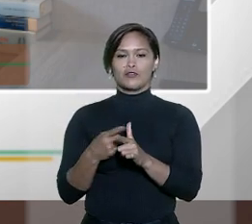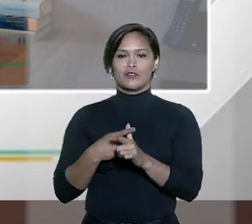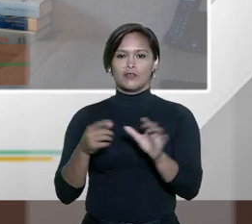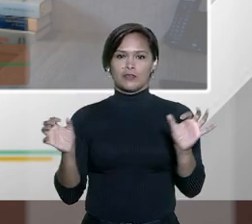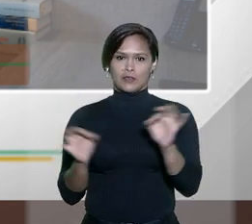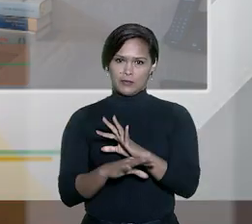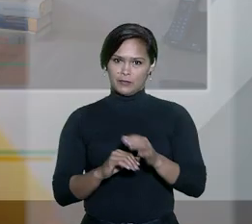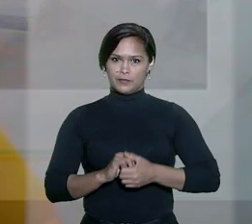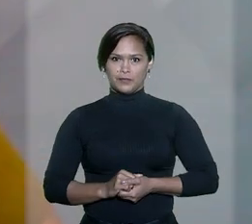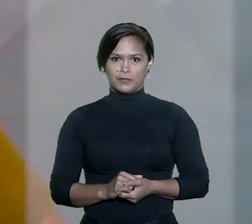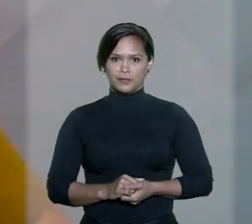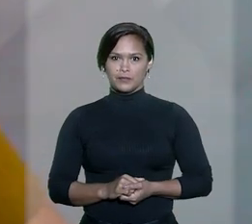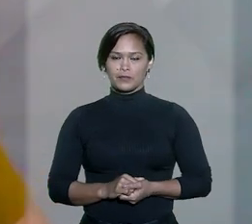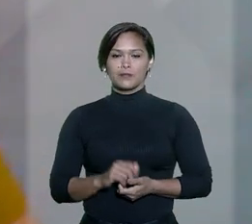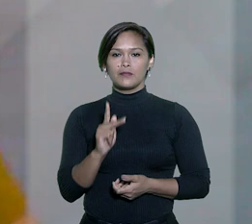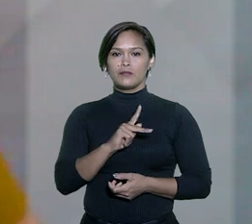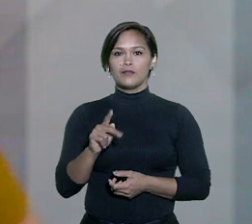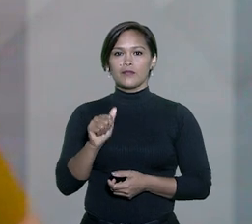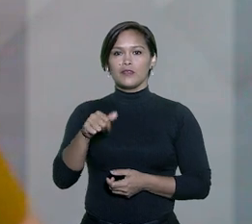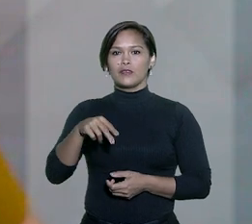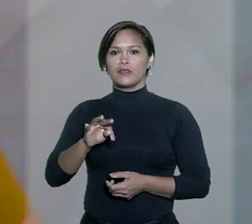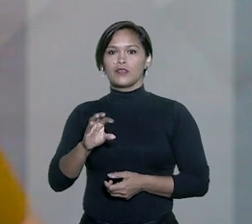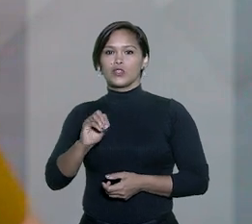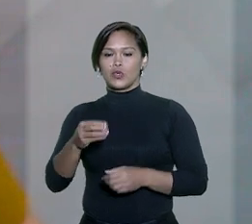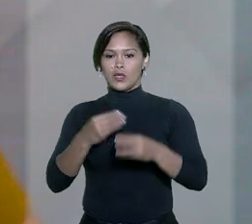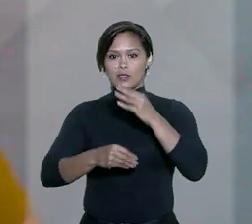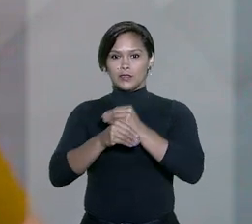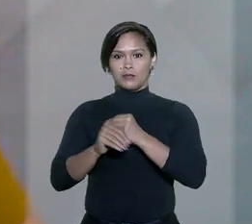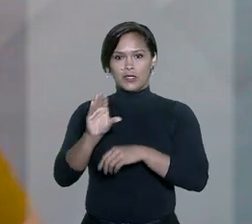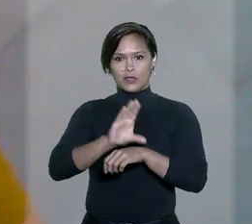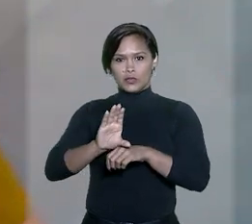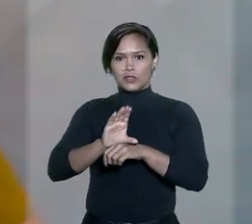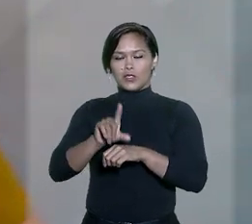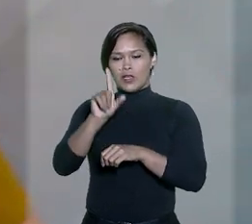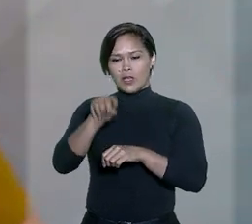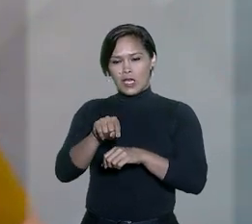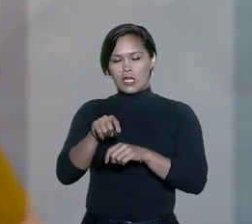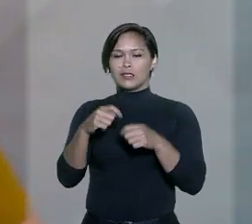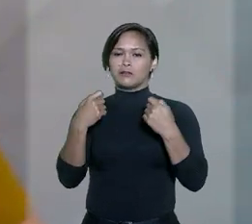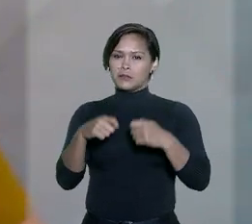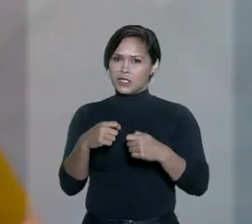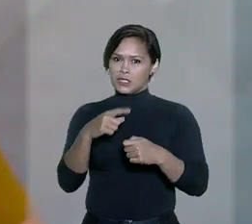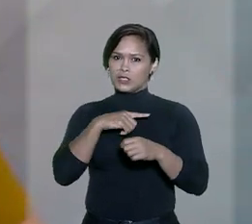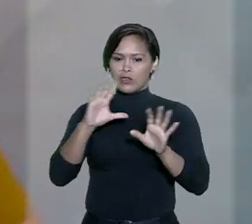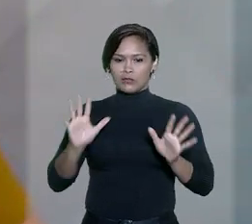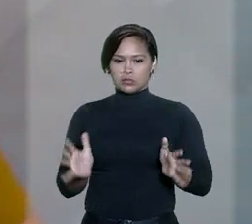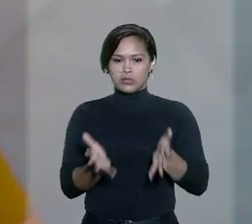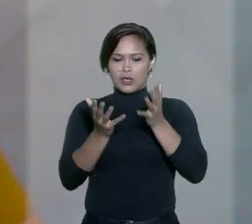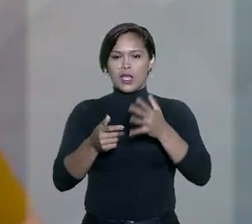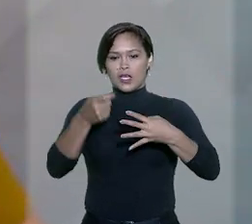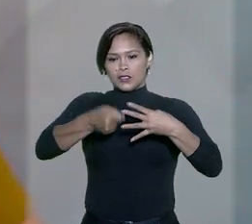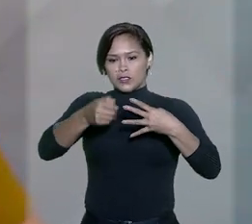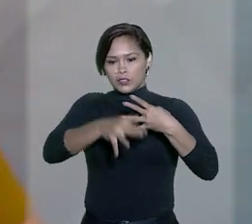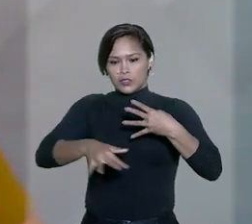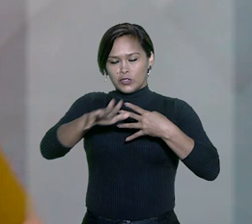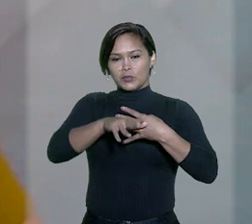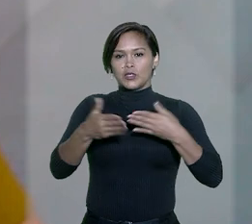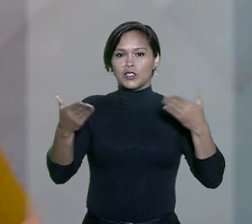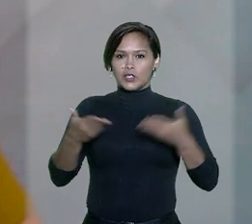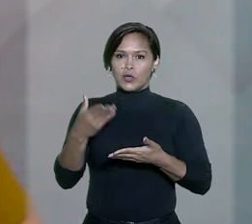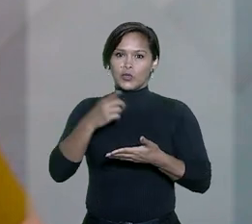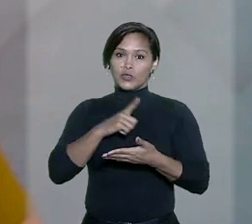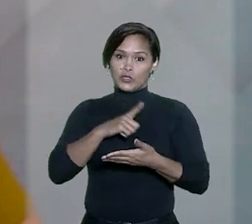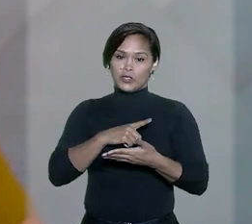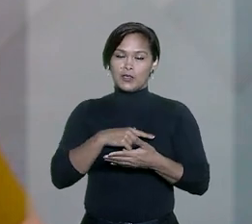quitar as suas dívidas. Professor Antônio, as emendas constitucionais, elas devem influenciar na jurisprudência